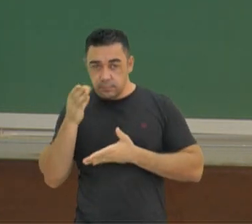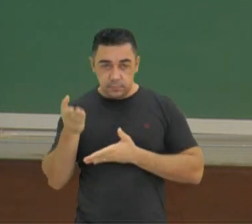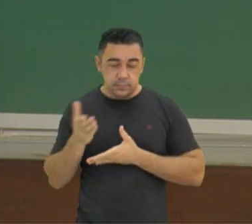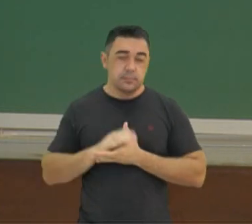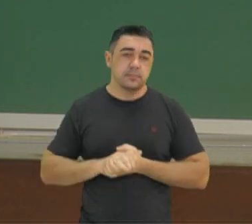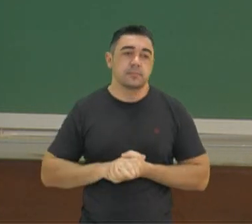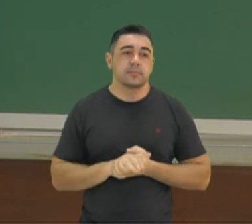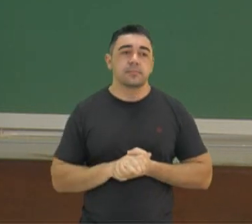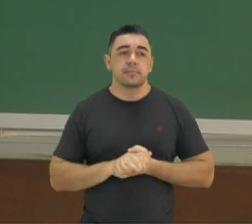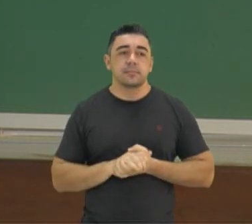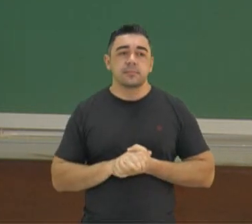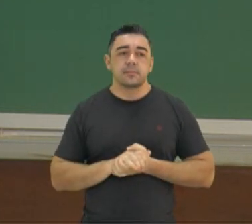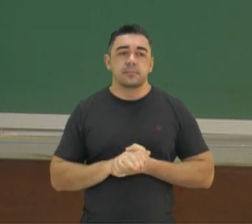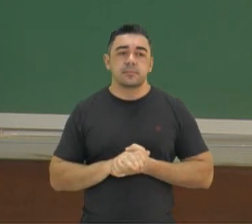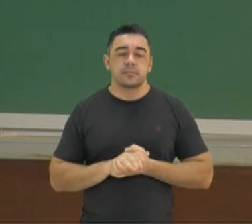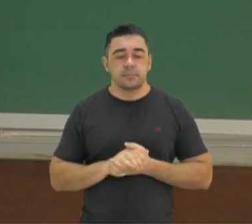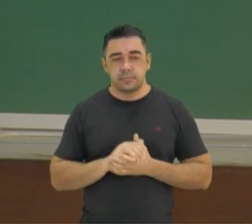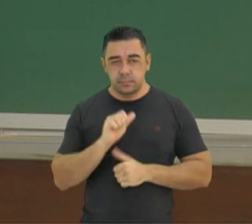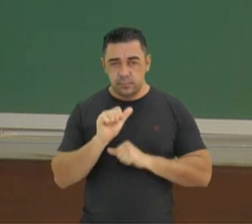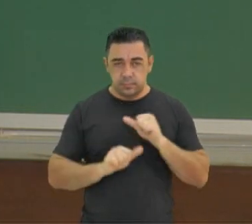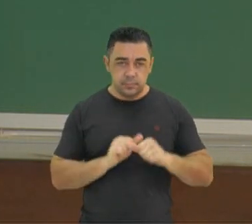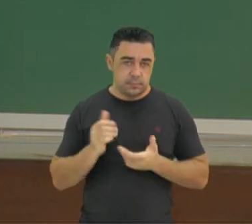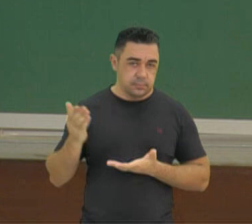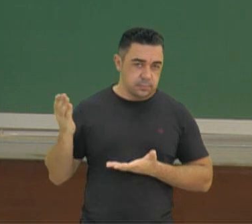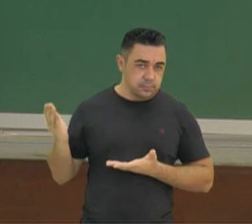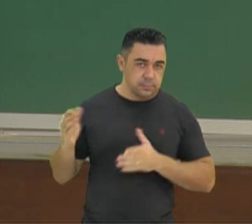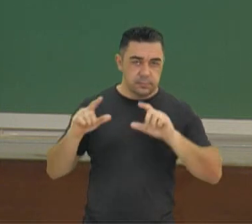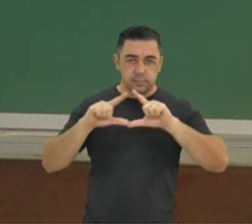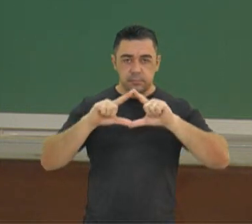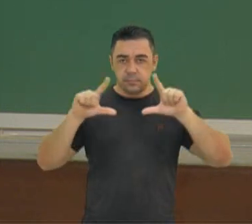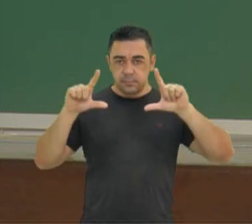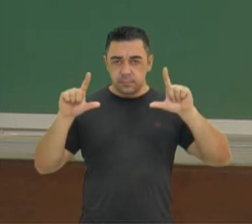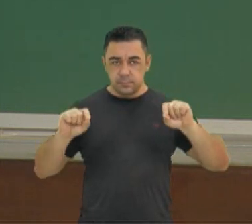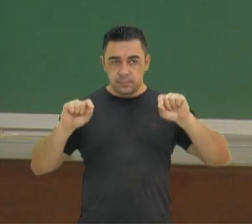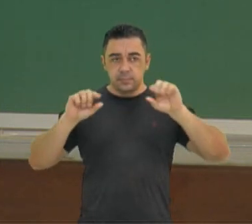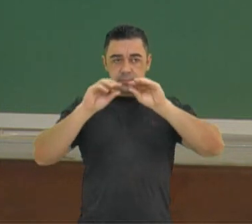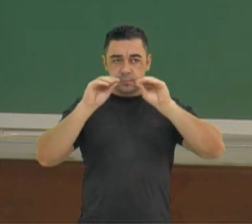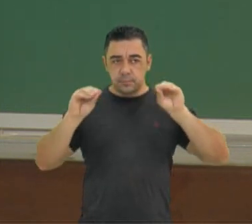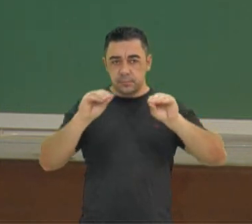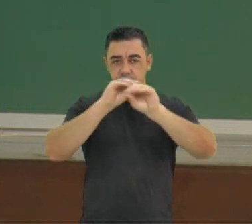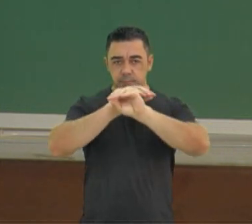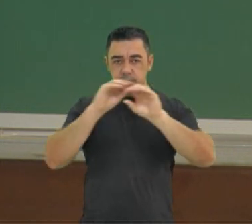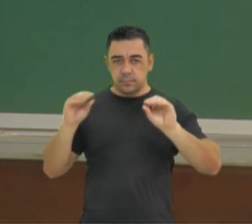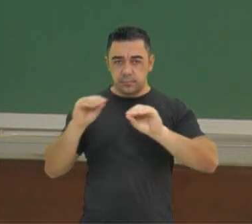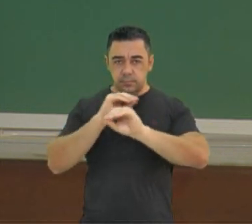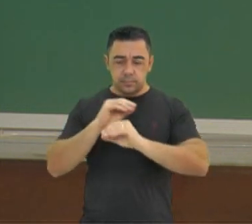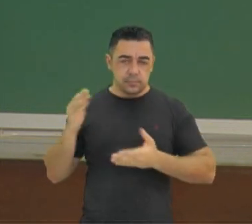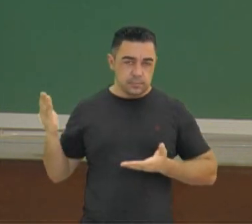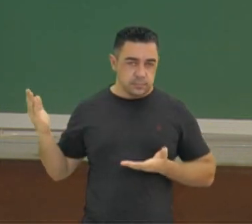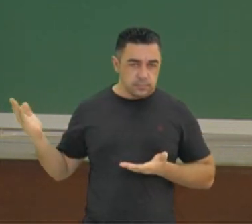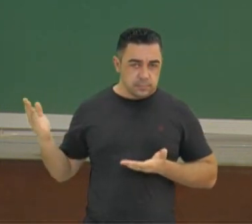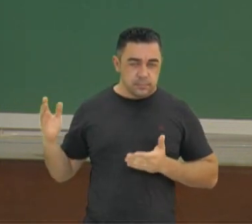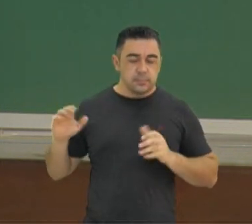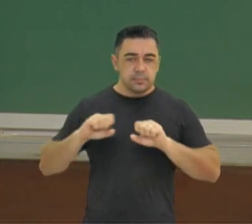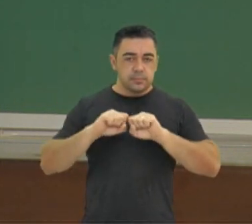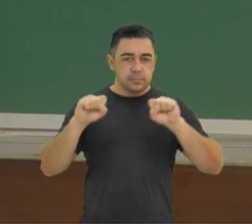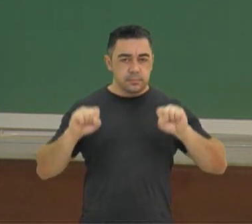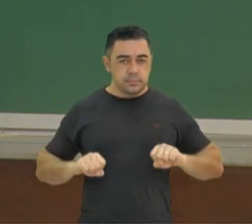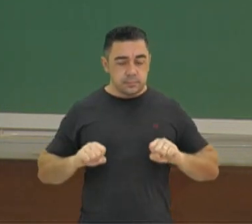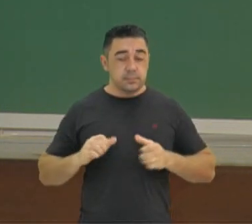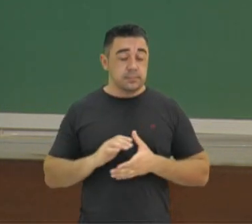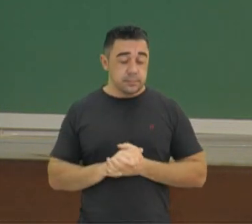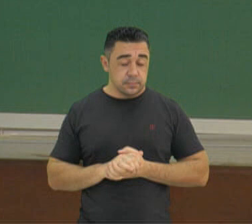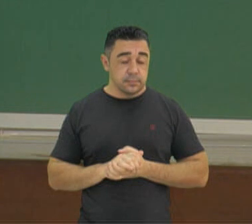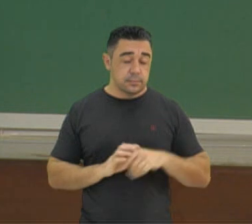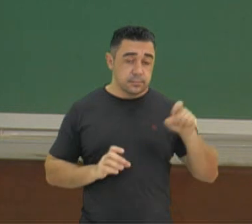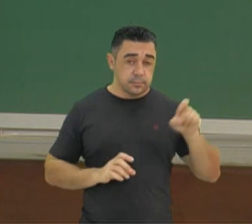verde. Então aqui eu transformei as nossas imagens, né, as nossas figuras, na forma de um sistema de equação